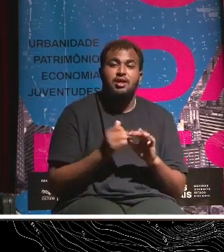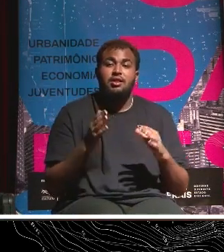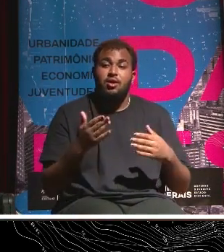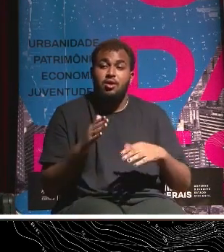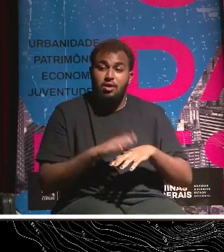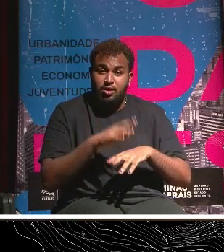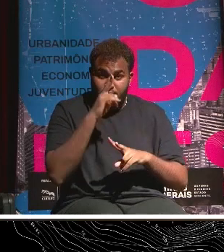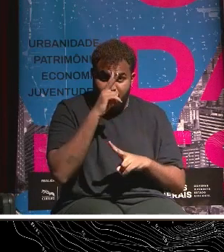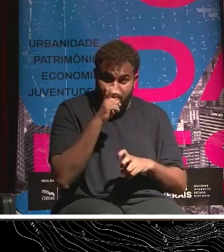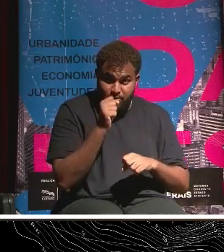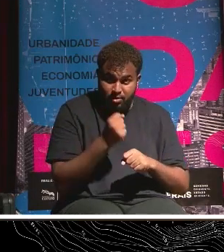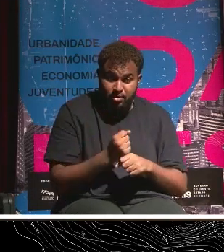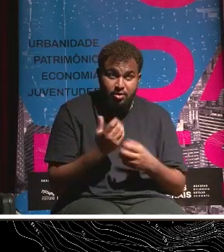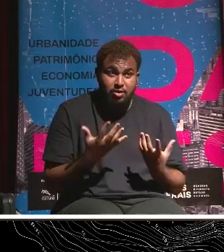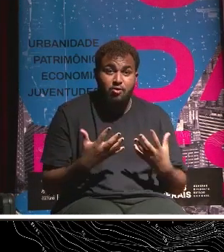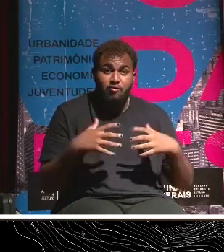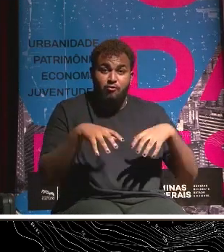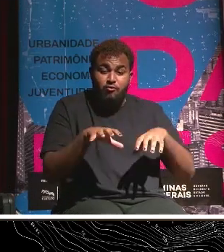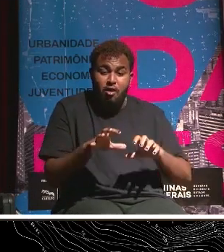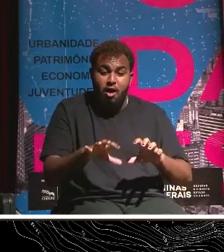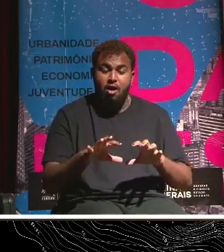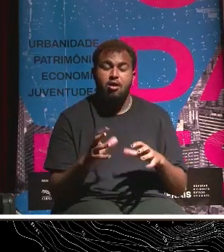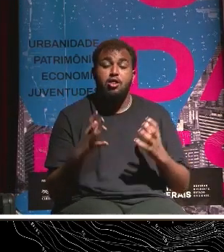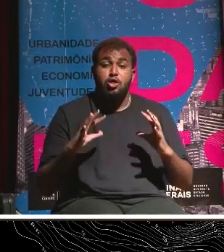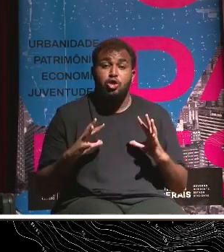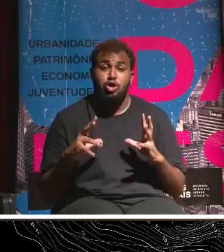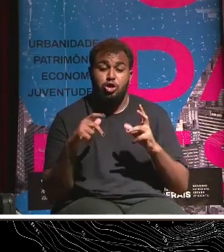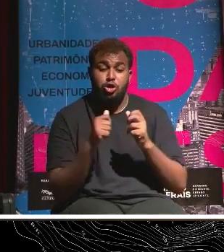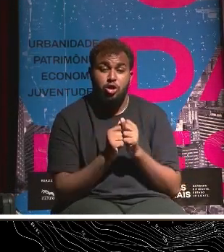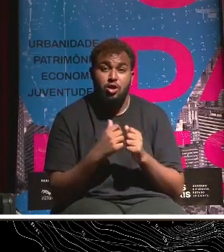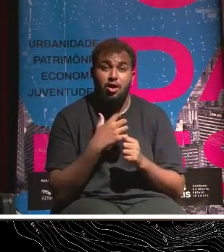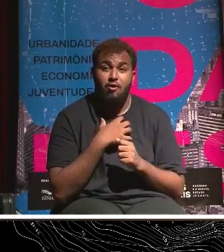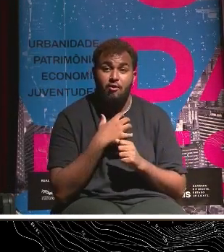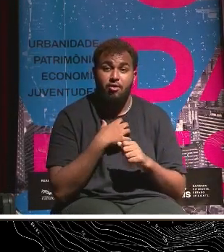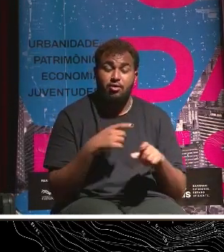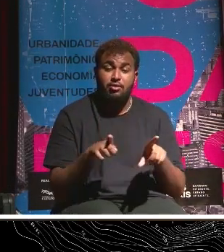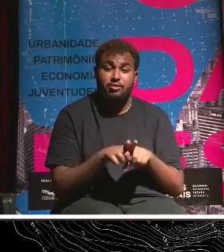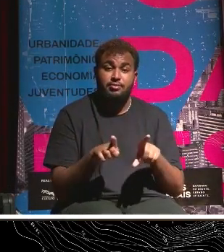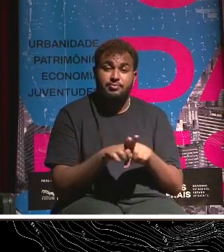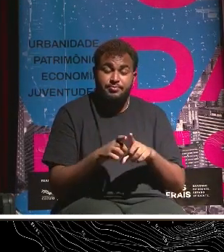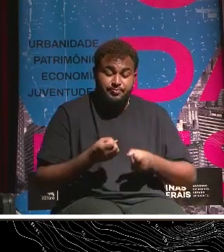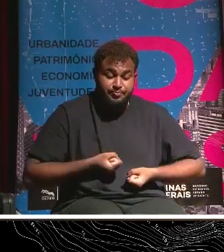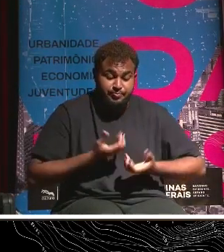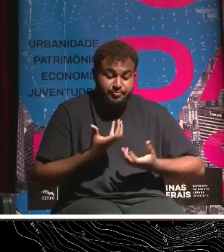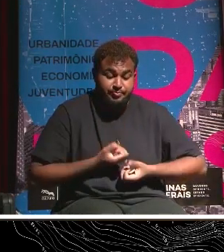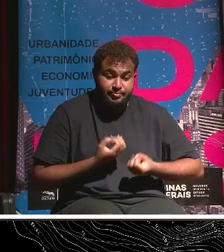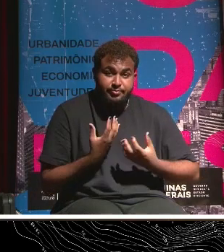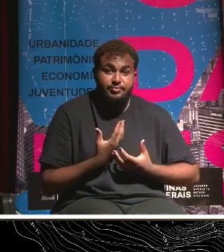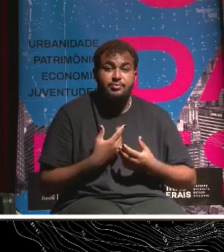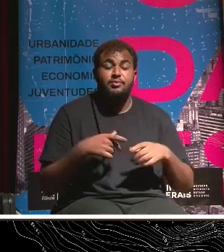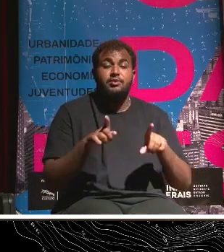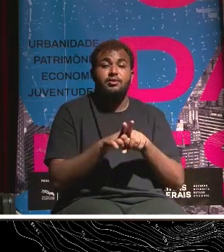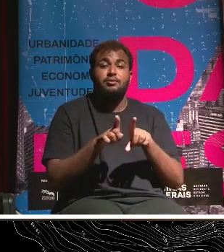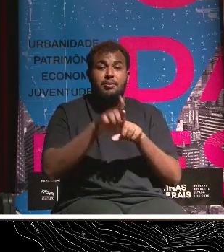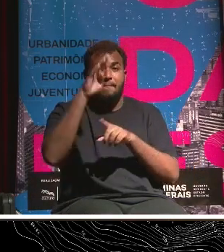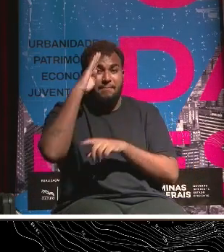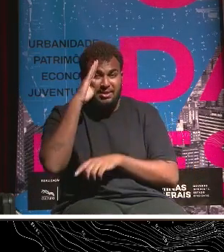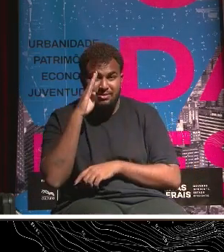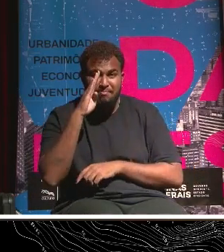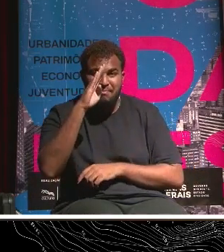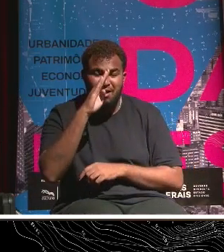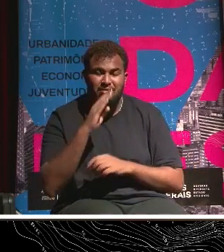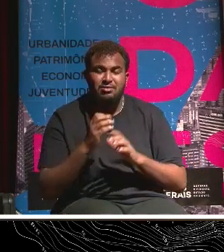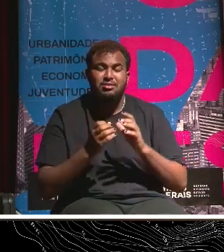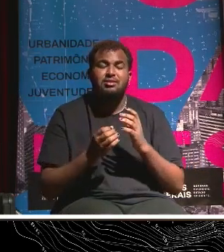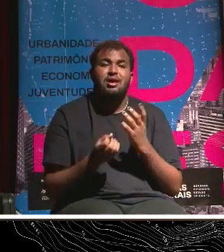O funk e todas as suas dimensões da produção estética, de uma das principais